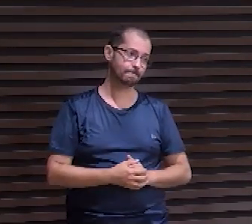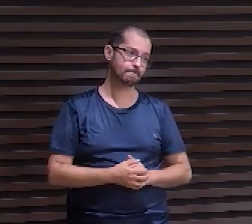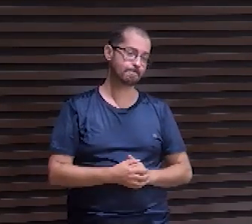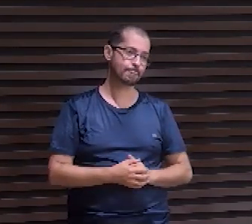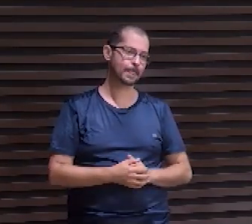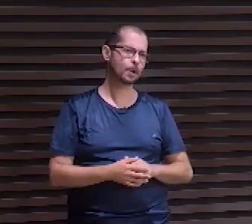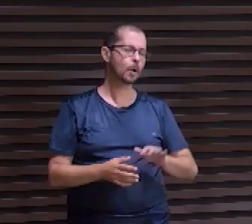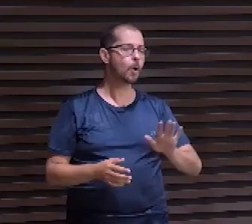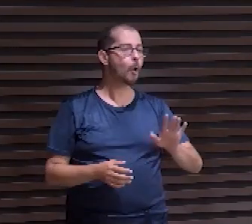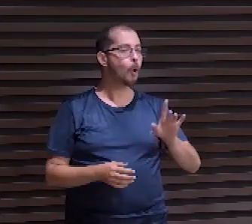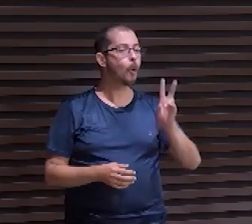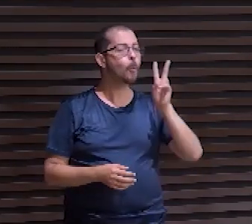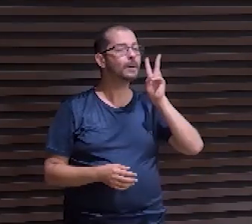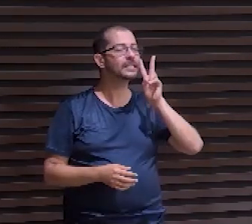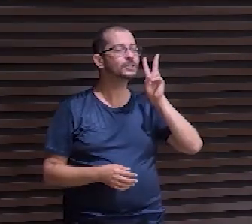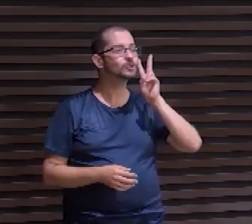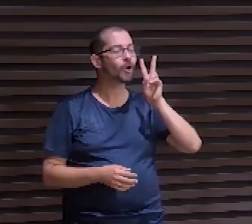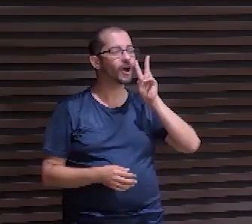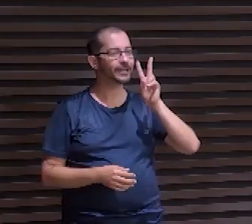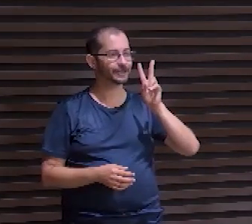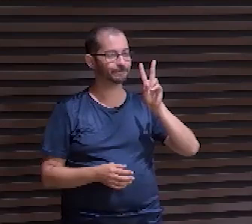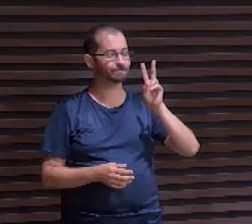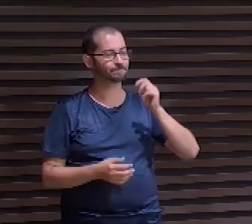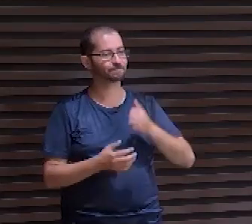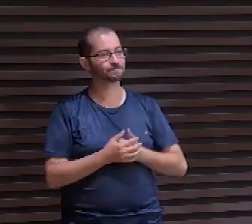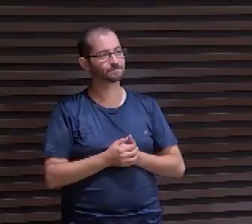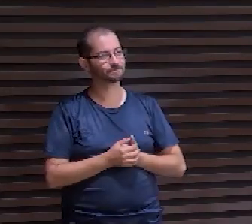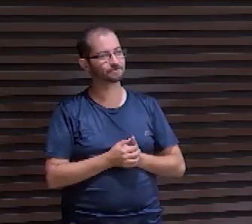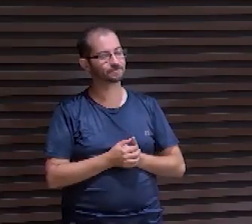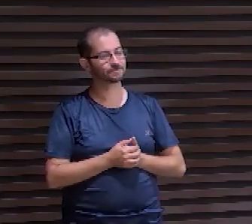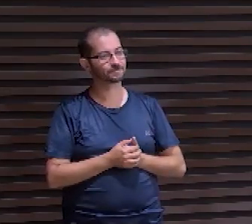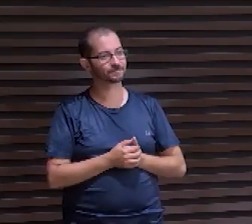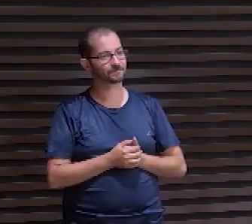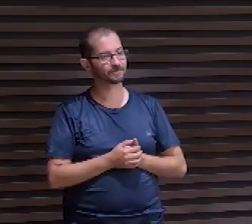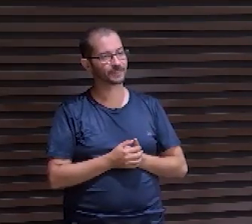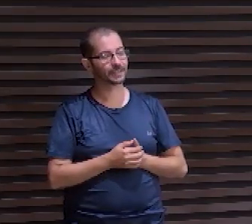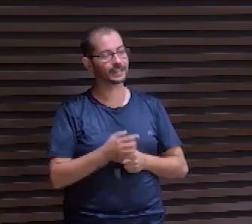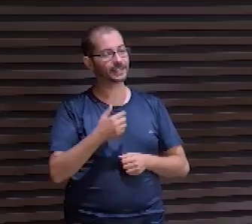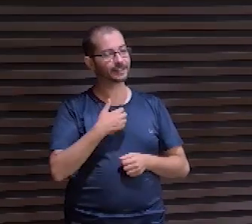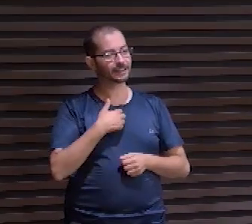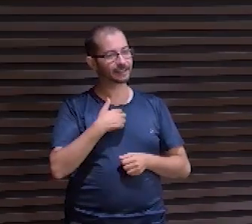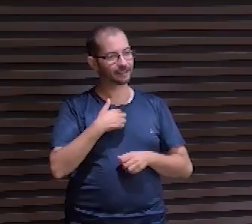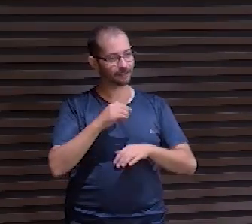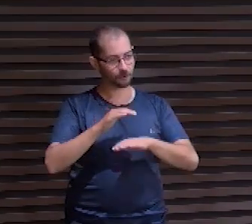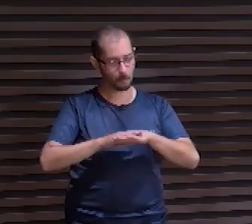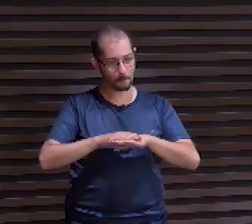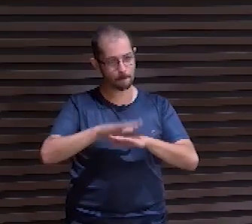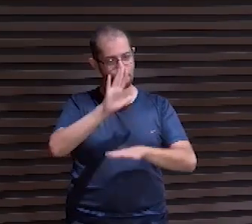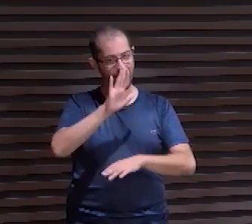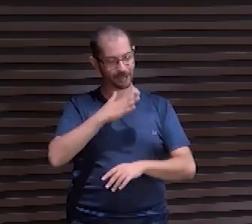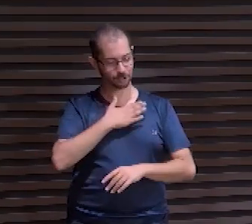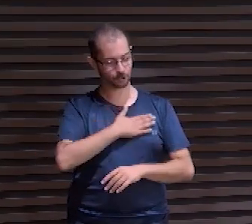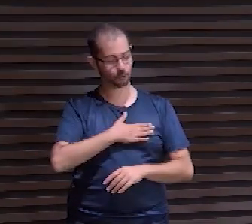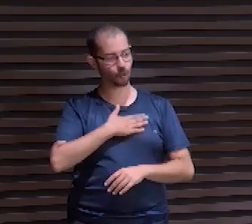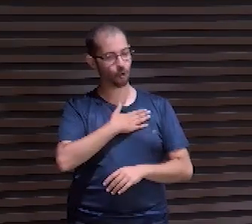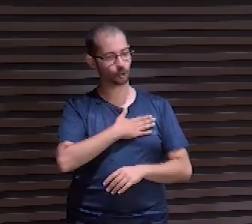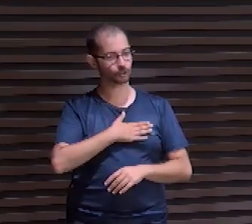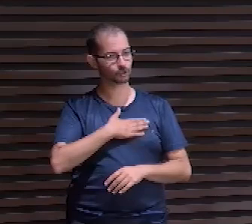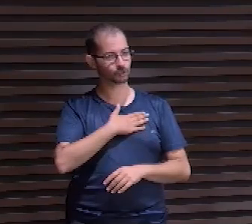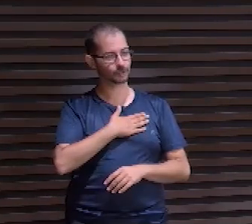E uma das histórias que eu mais gosto e das